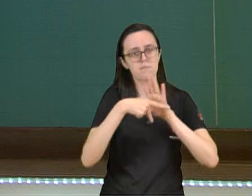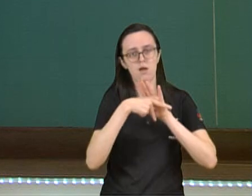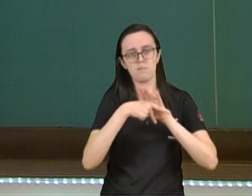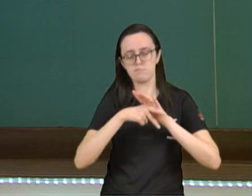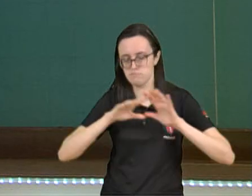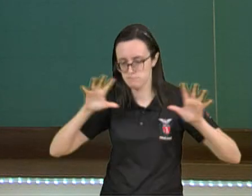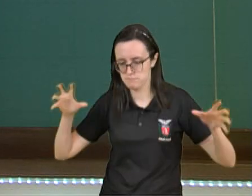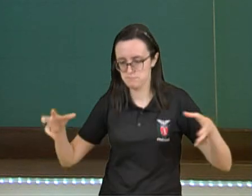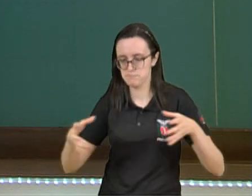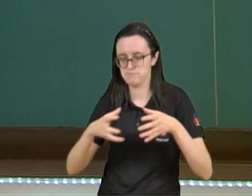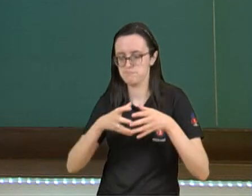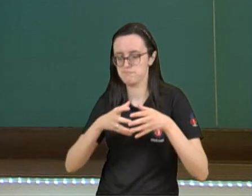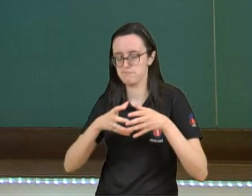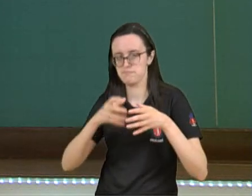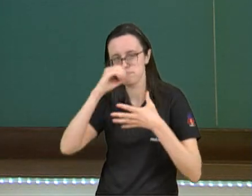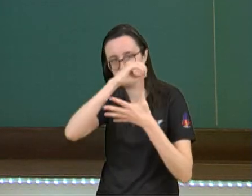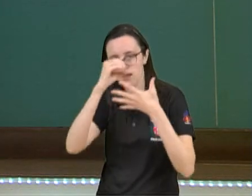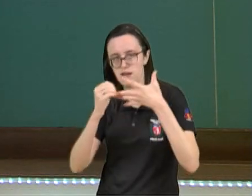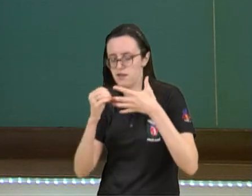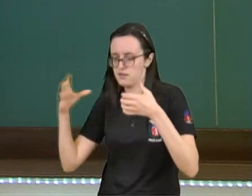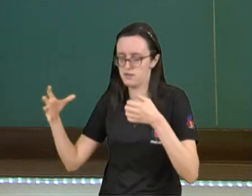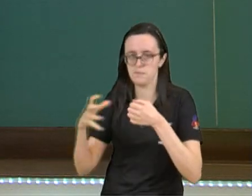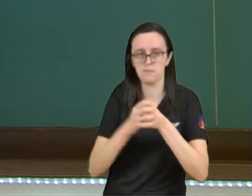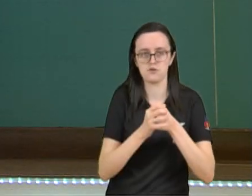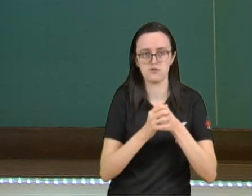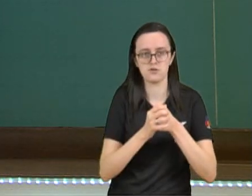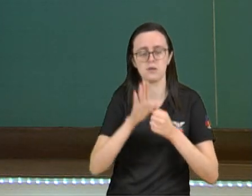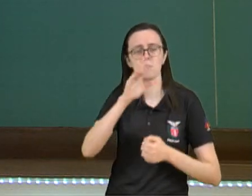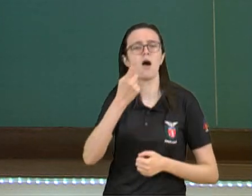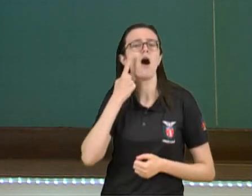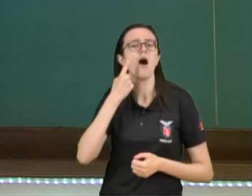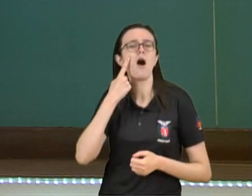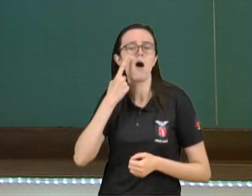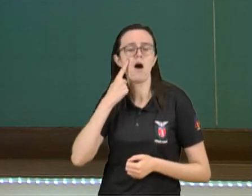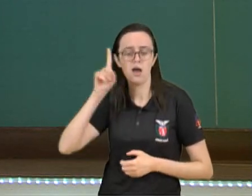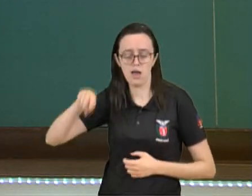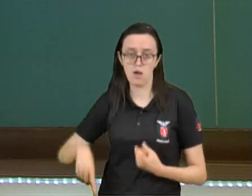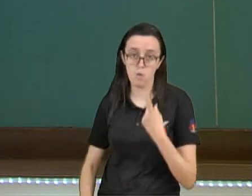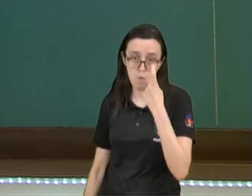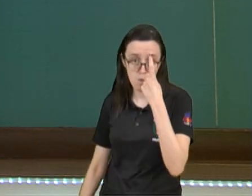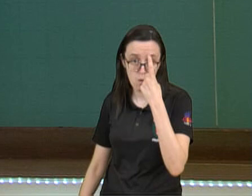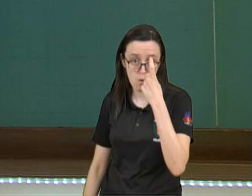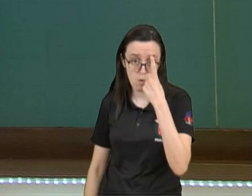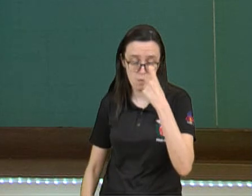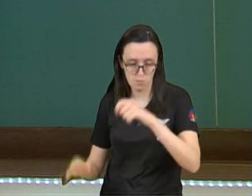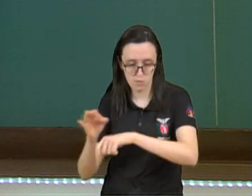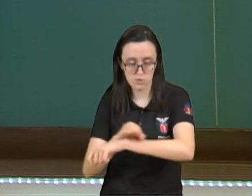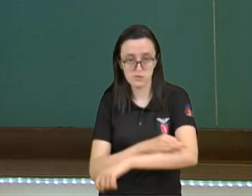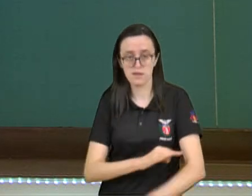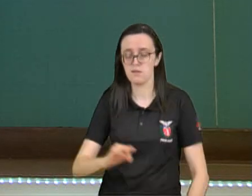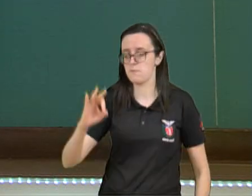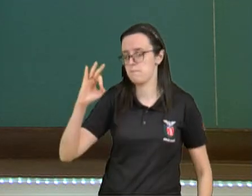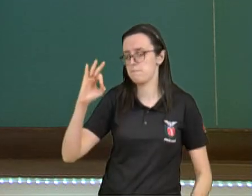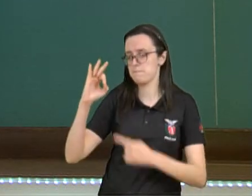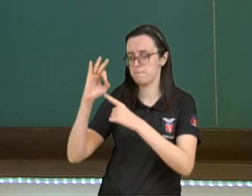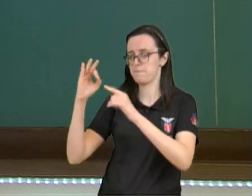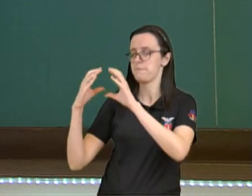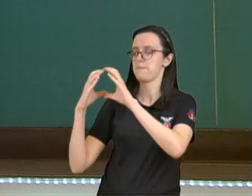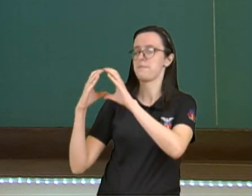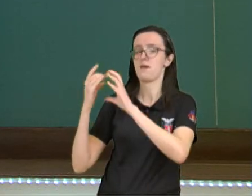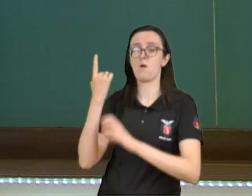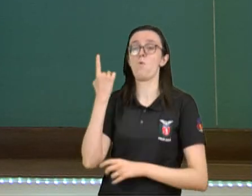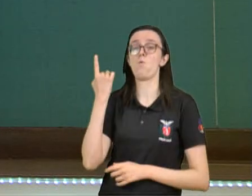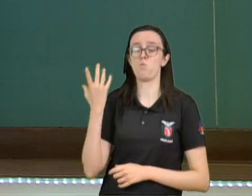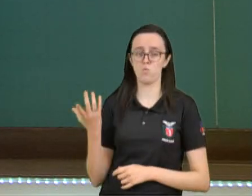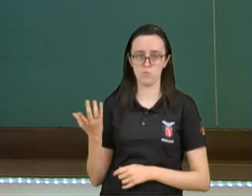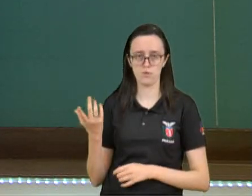um organismo pertencente ao reino protista e olha como ele é unicelular, uma característica deles. Mas